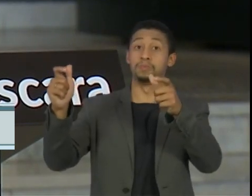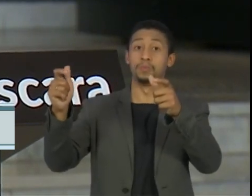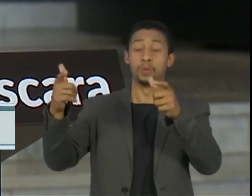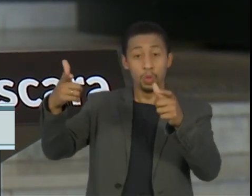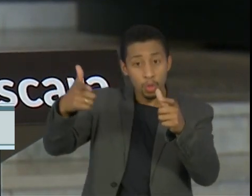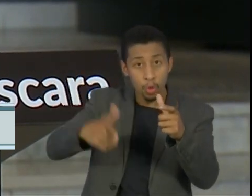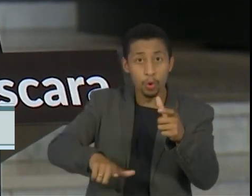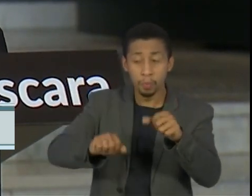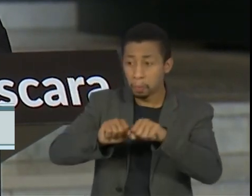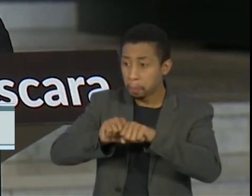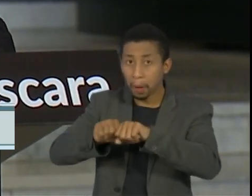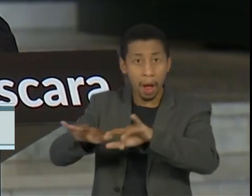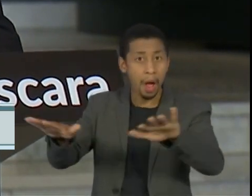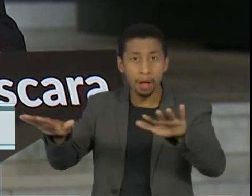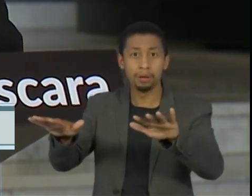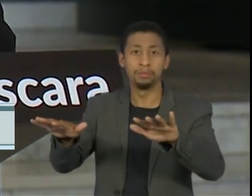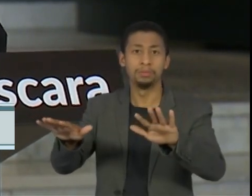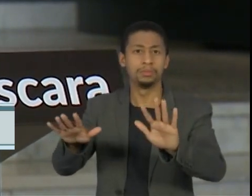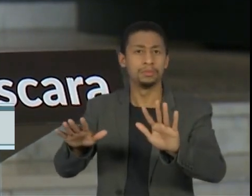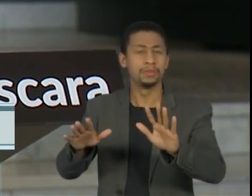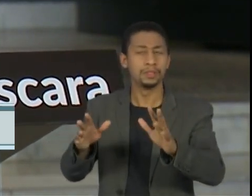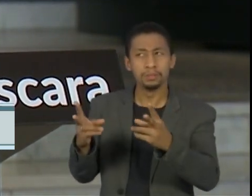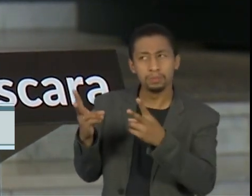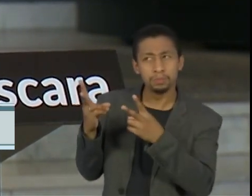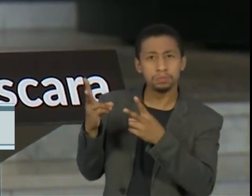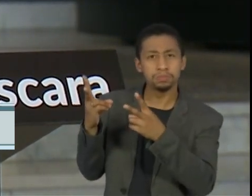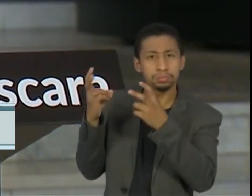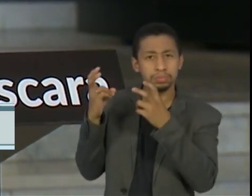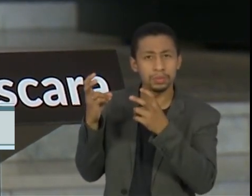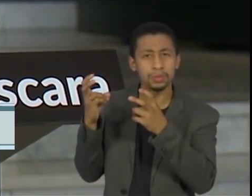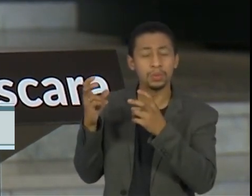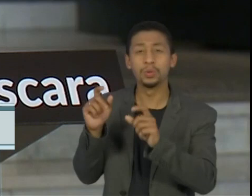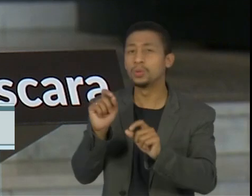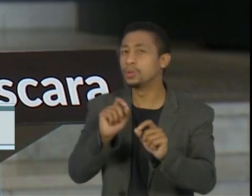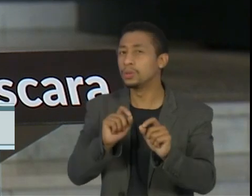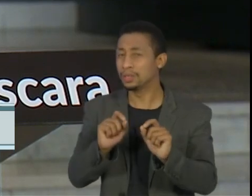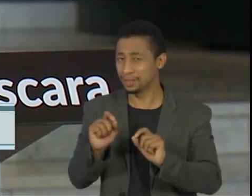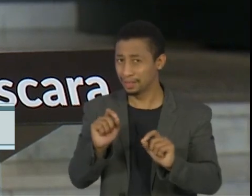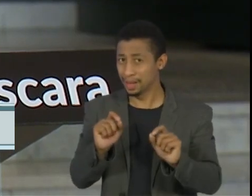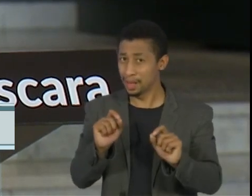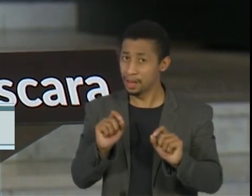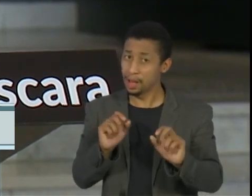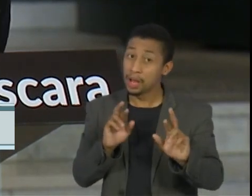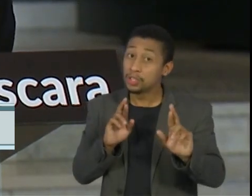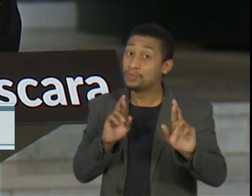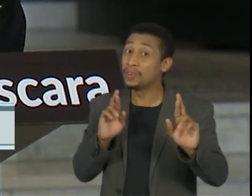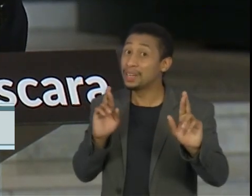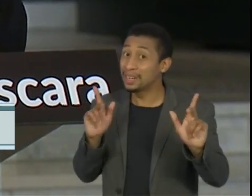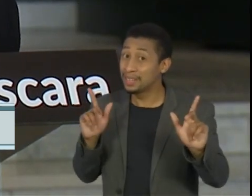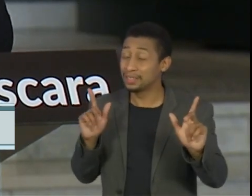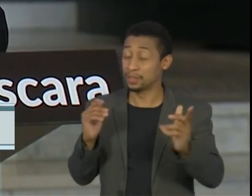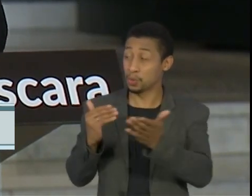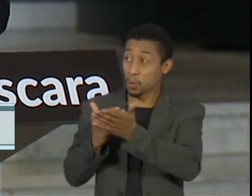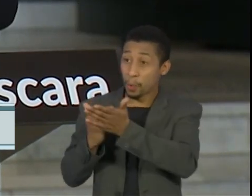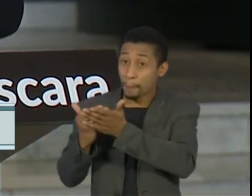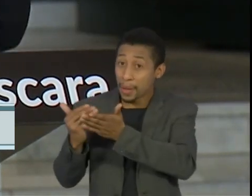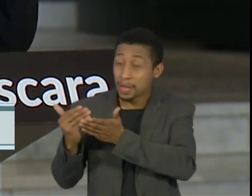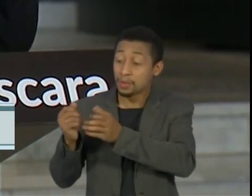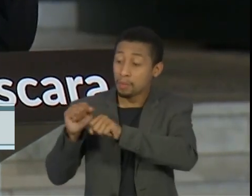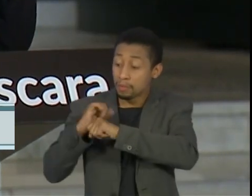transmissibilidade da doença. Agora, o que se observa nessa situação é um pouco diferente do comportamento da primeira onda. A